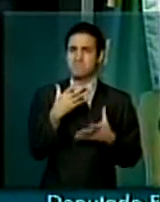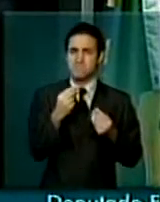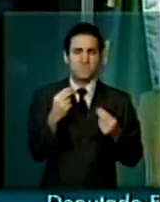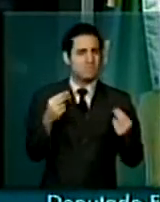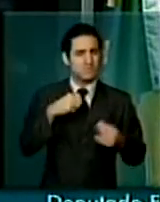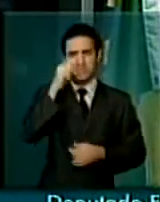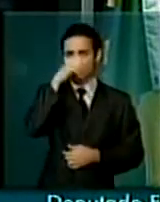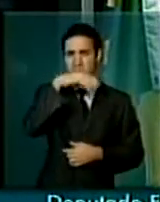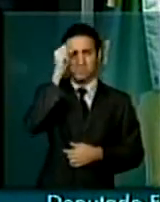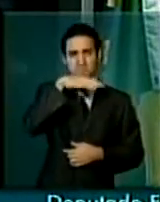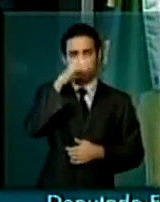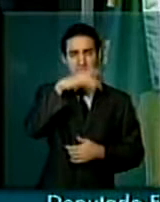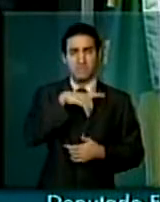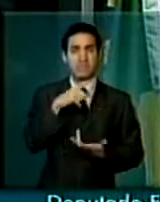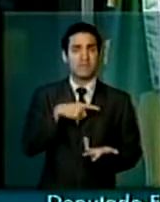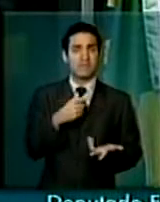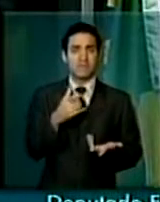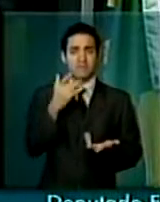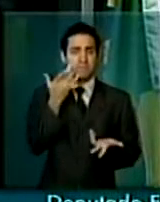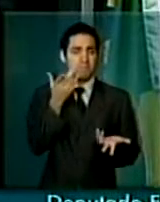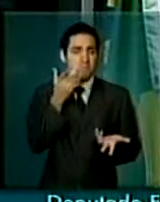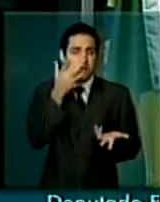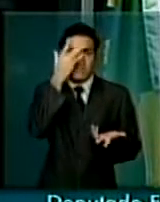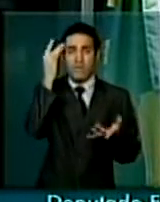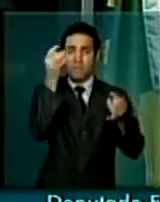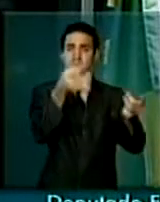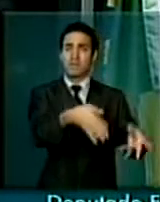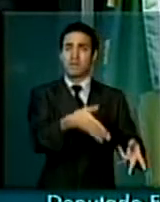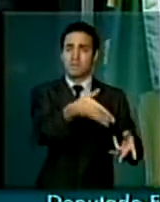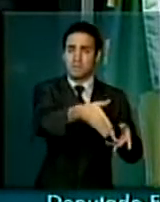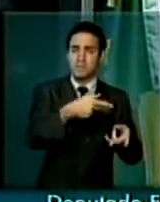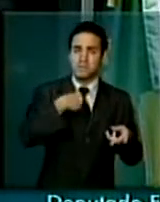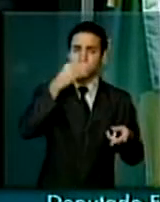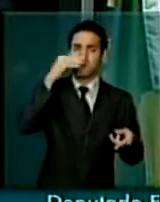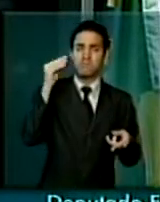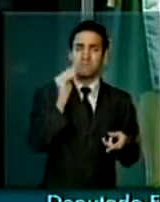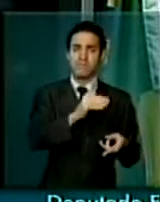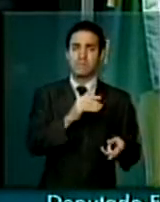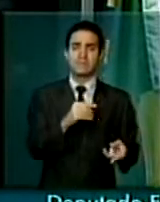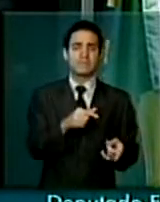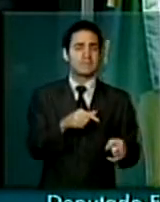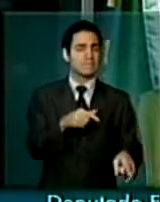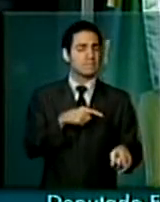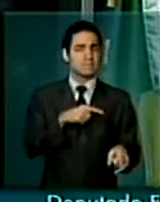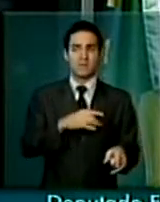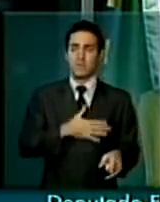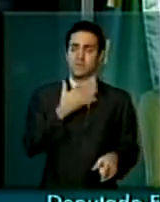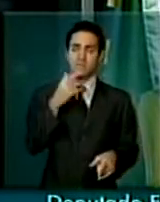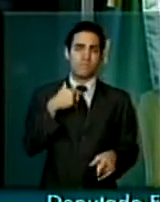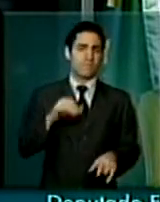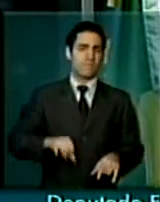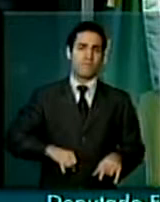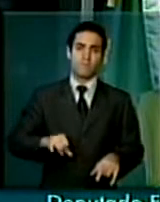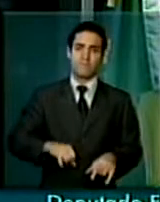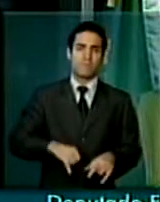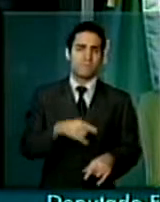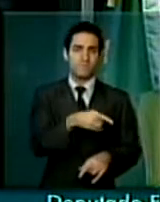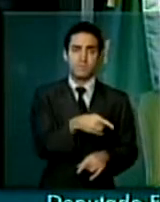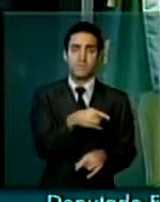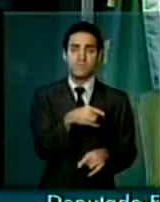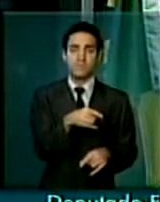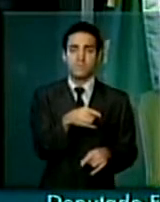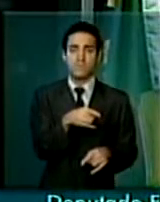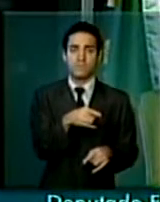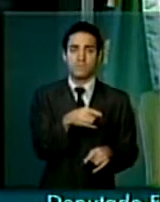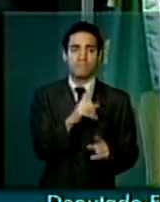iniquidade, o abandono através seja uma das mais perniciosas e dramáticas manifestações. Do abandono